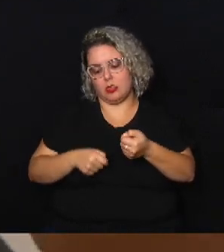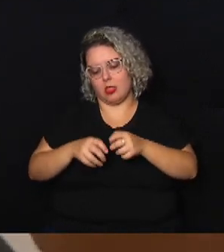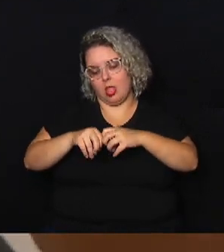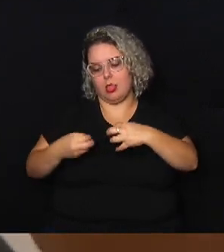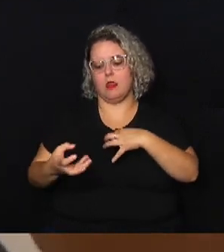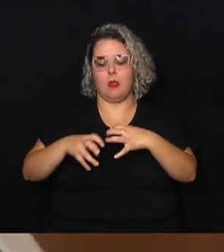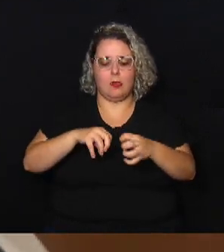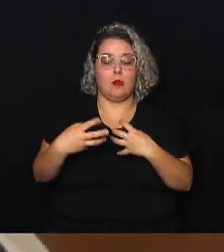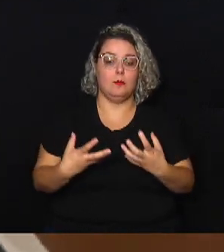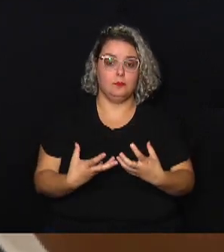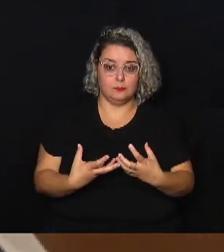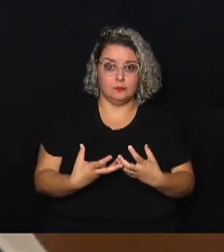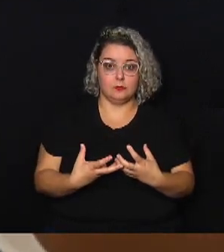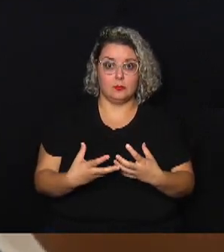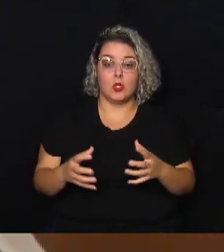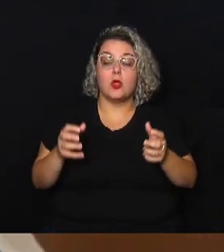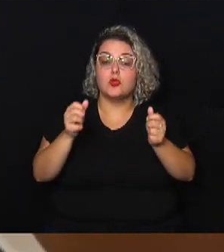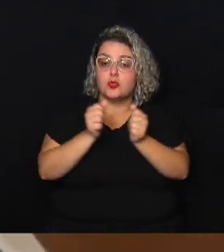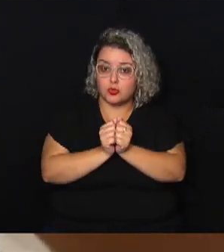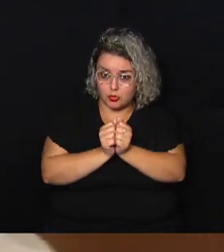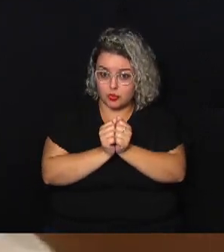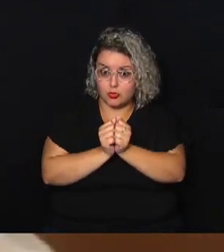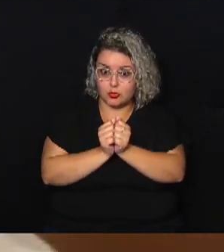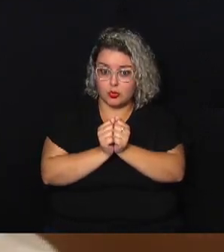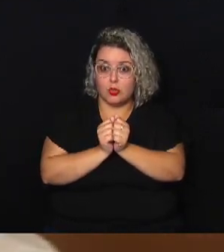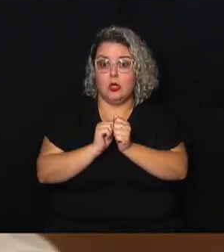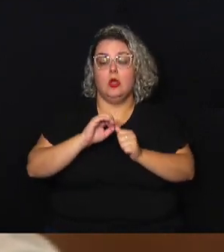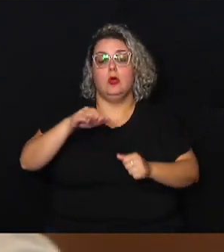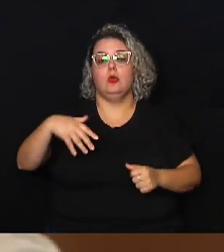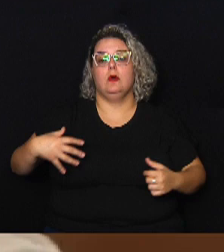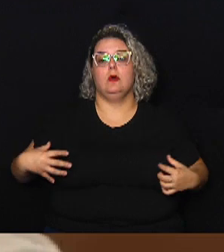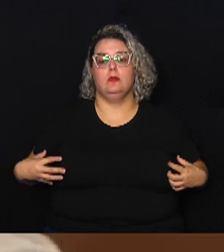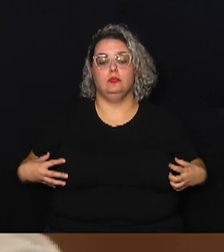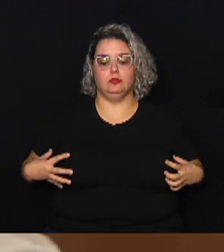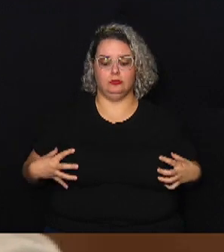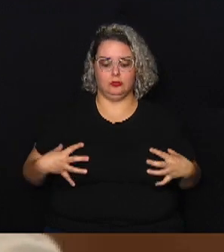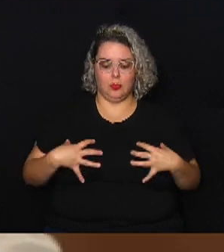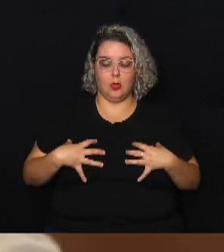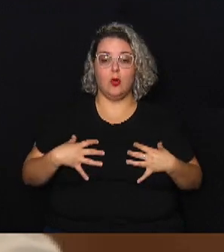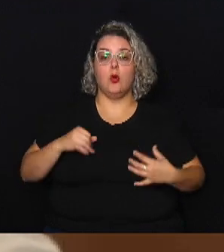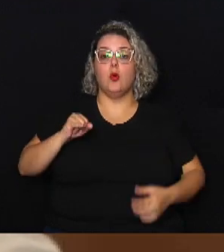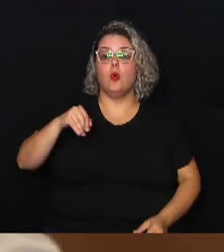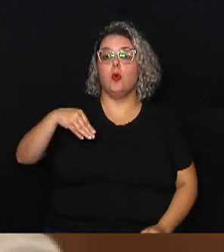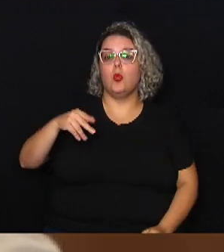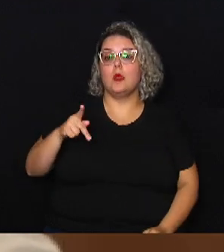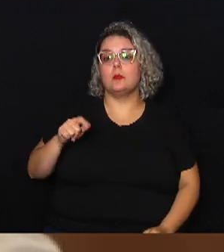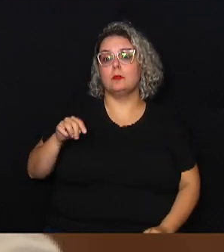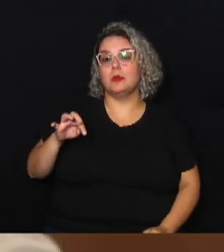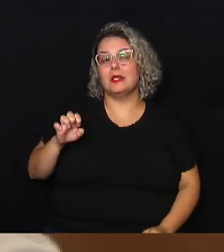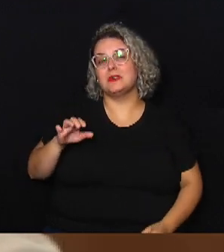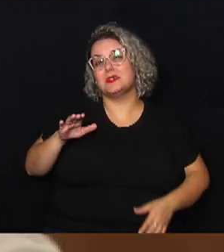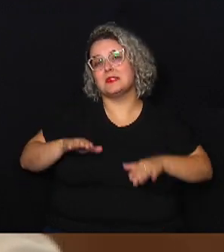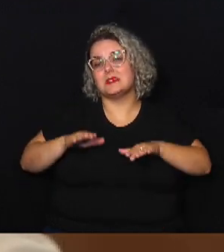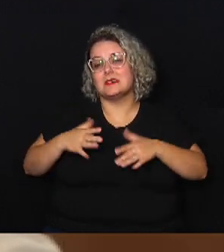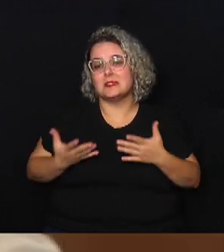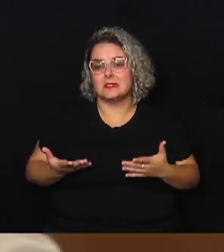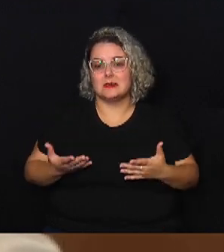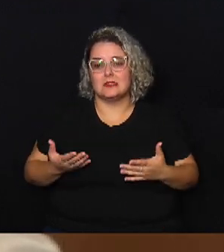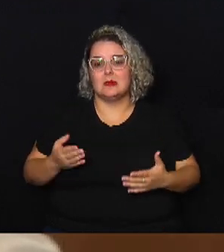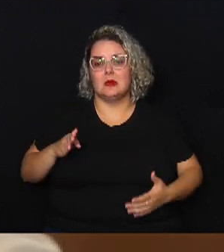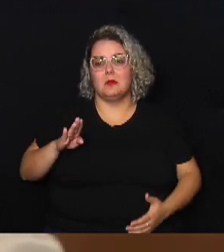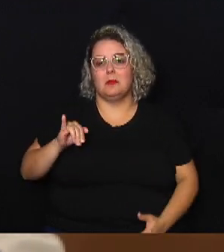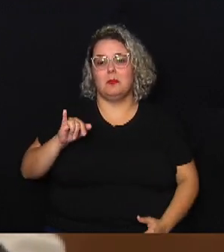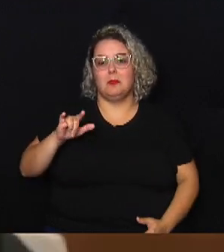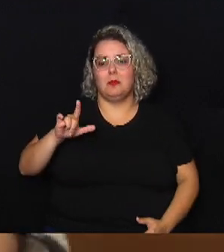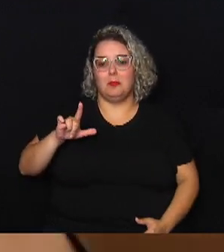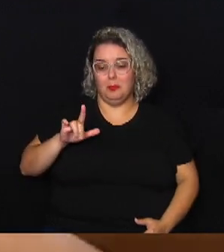sempre junto, tem uma situação que quando você coloca o implante, às vezes a gente chama de bleeding, que